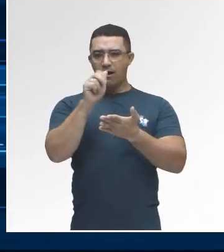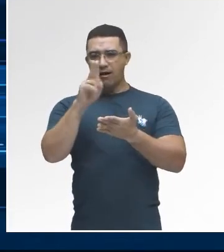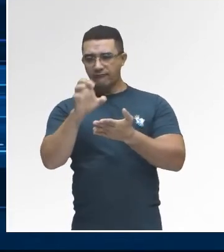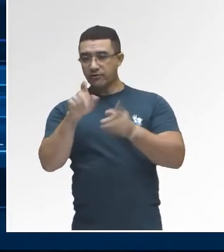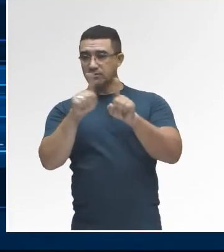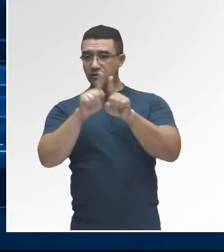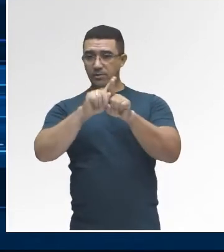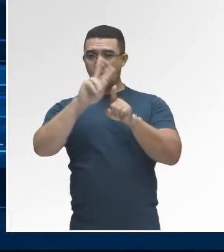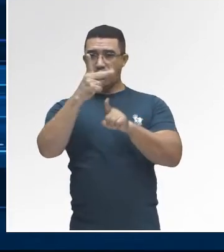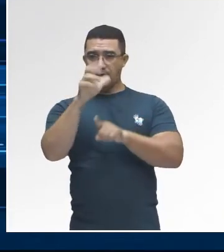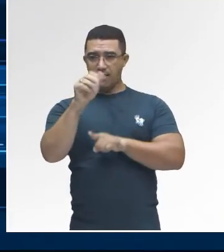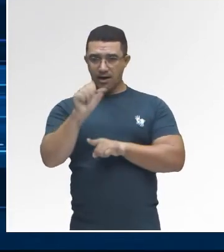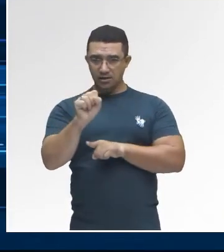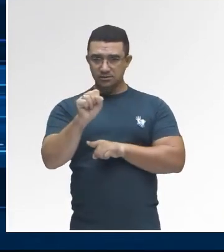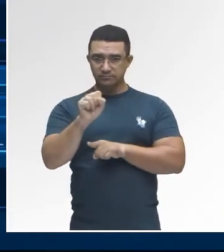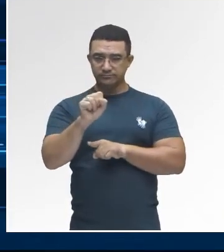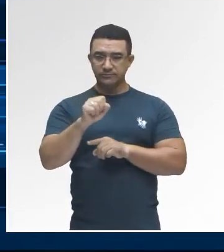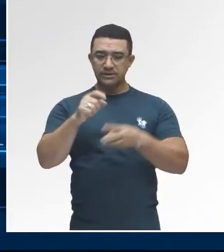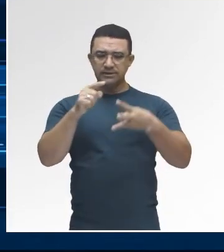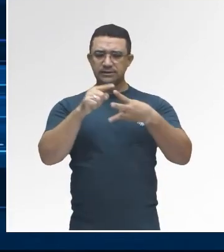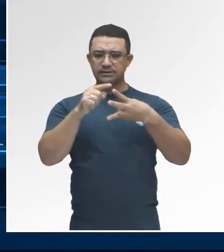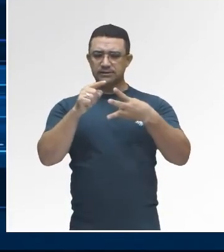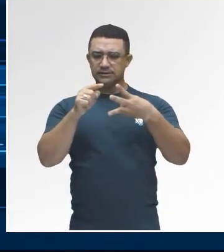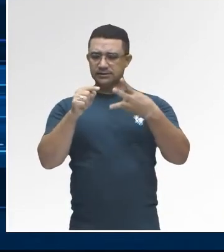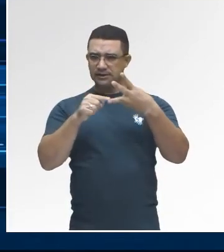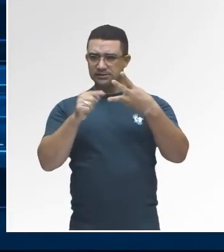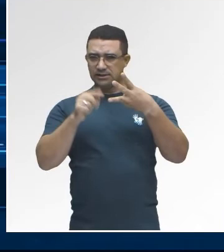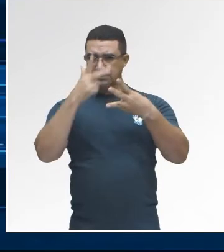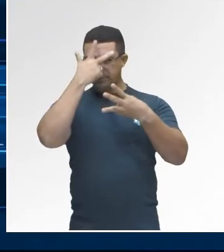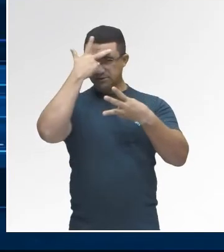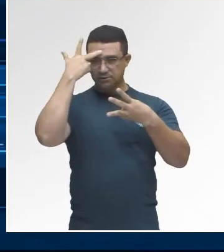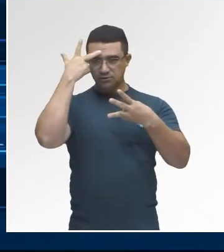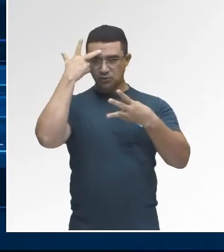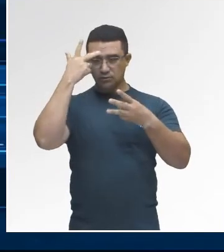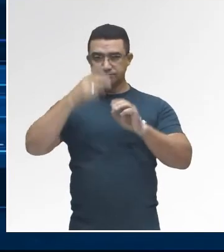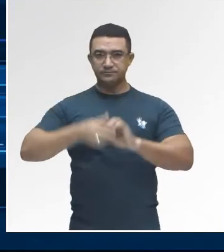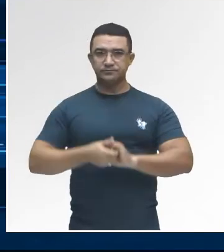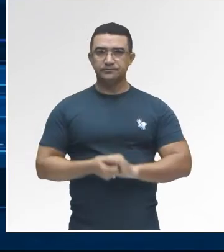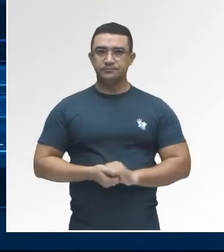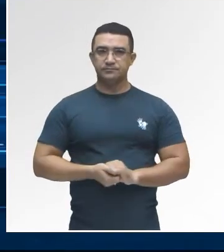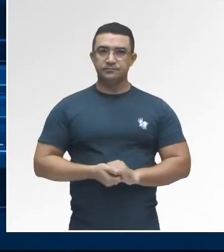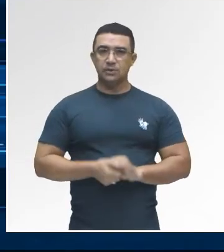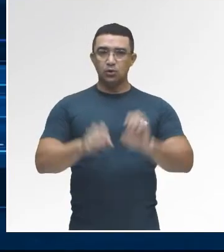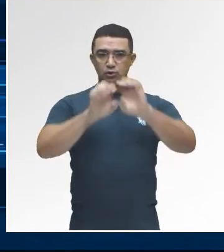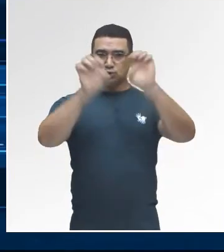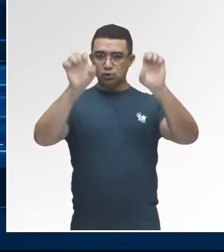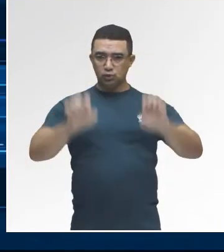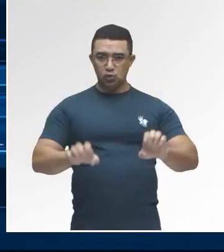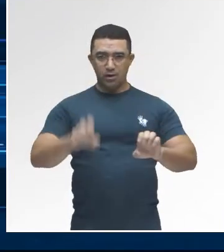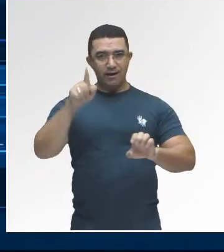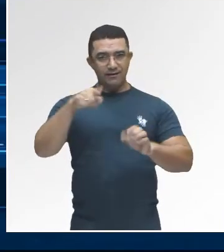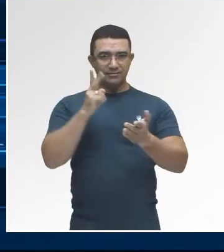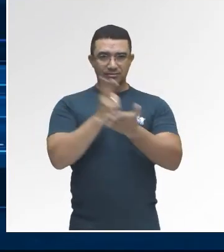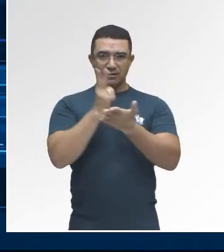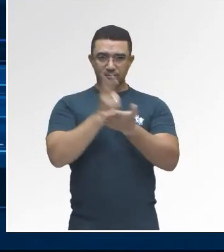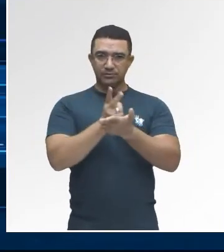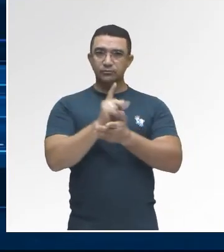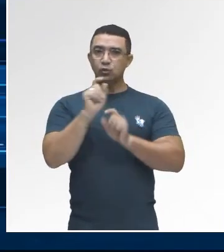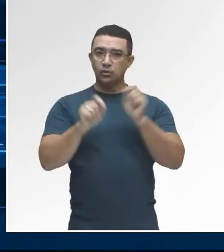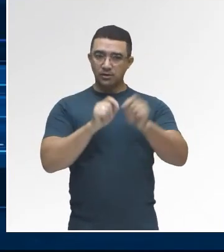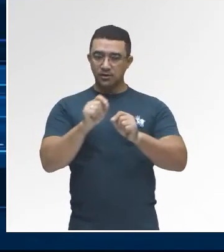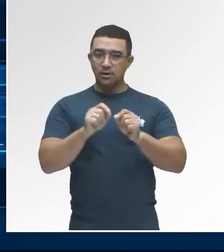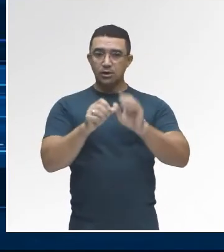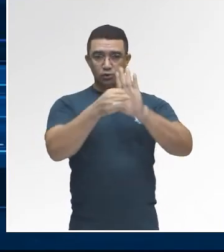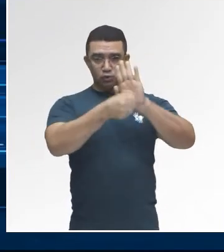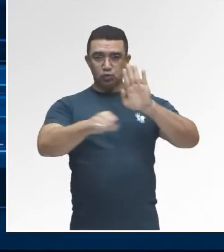pessoa, ok? Aí eu vou posicionar, gente, o just logo depois do have, sempre assim, nessa regra. E aí vem,